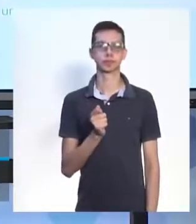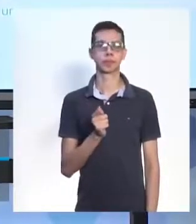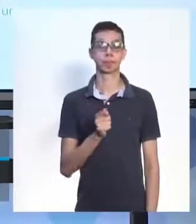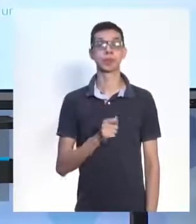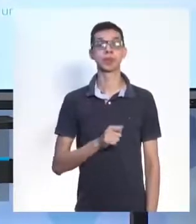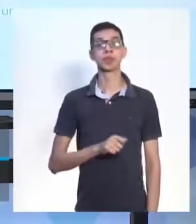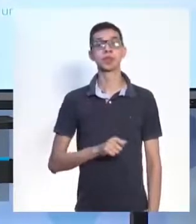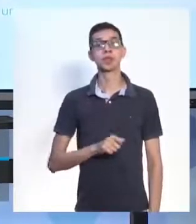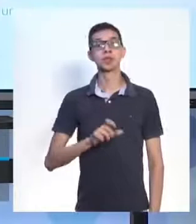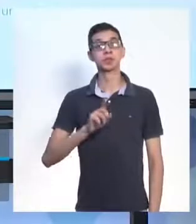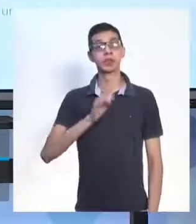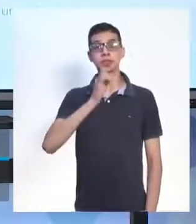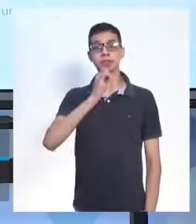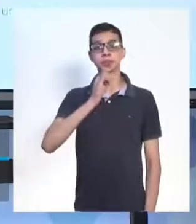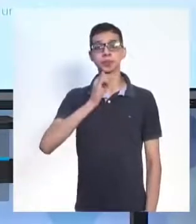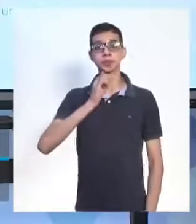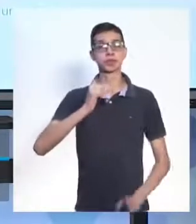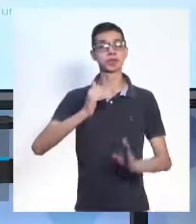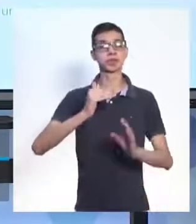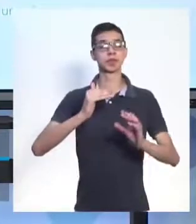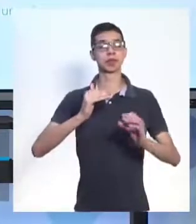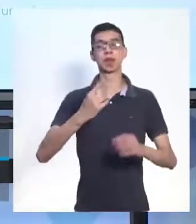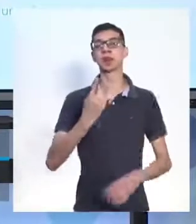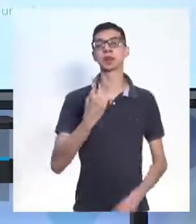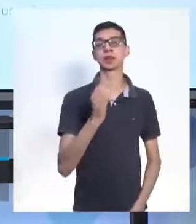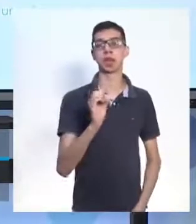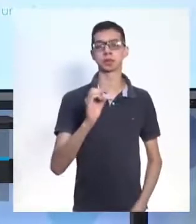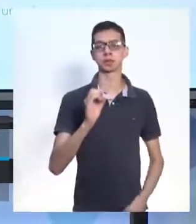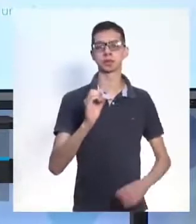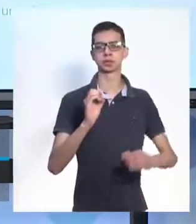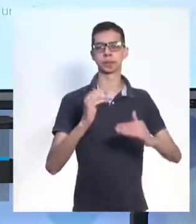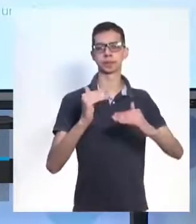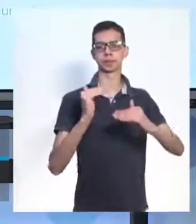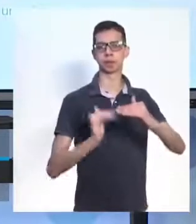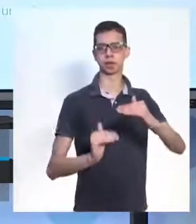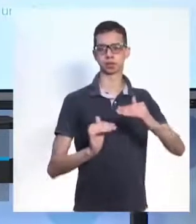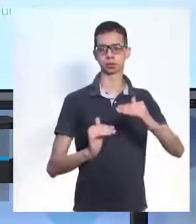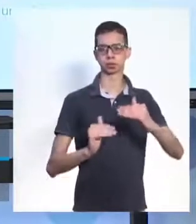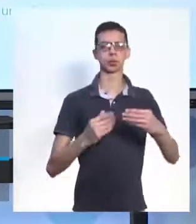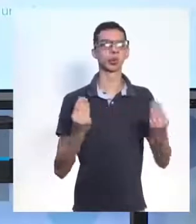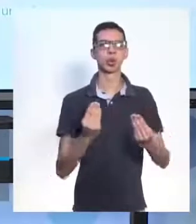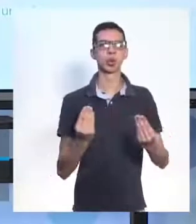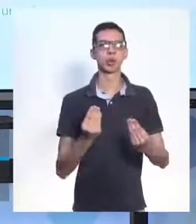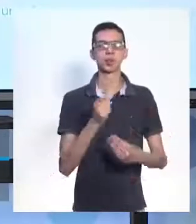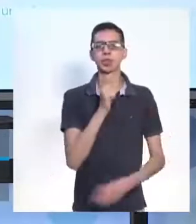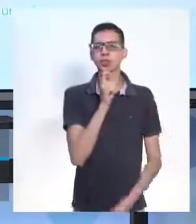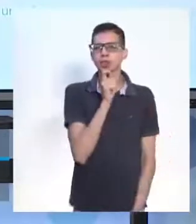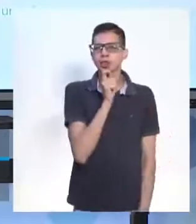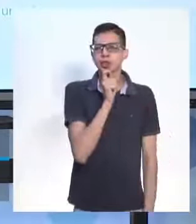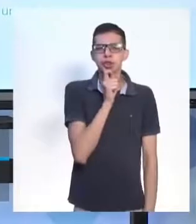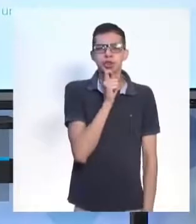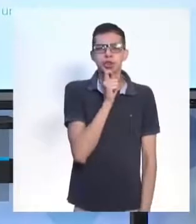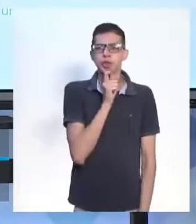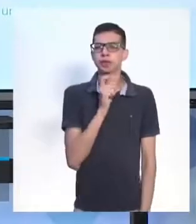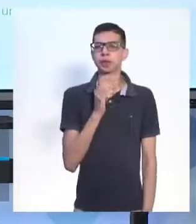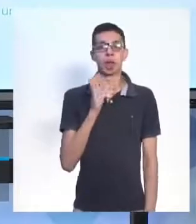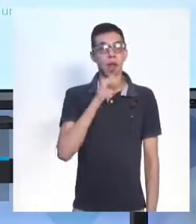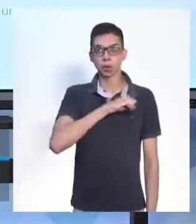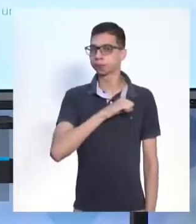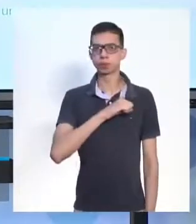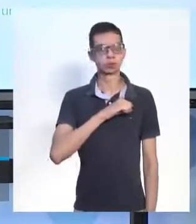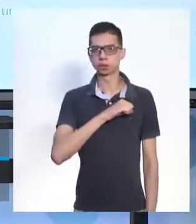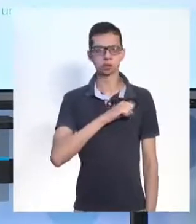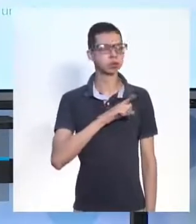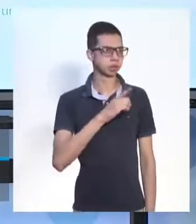uma temperatura menor, você colocar 10 graus no ar-condicionado, ele não gela mais rápido? Sabia